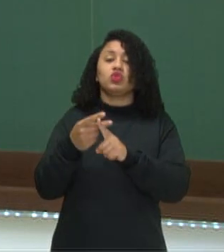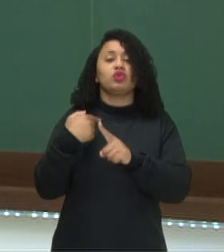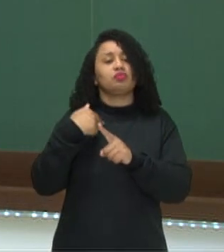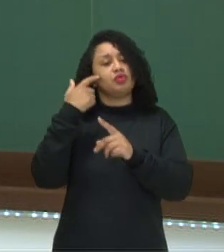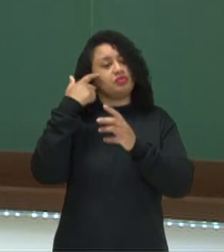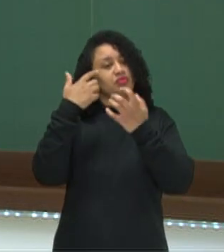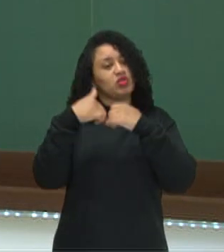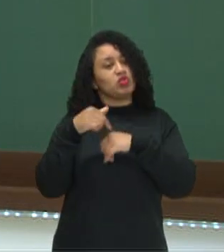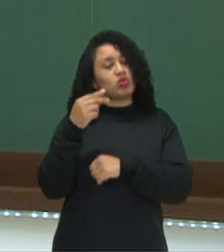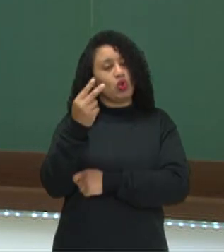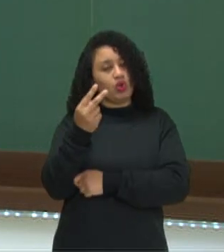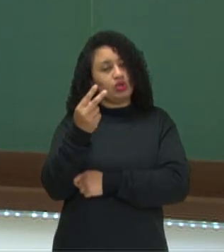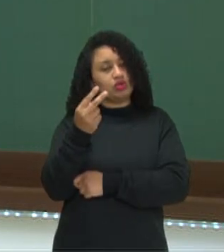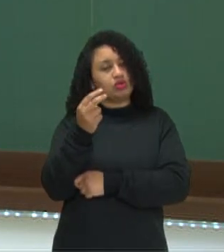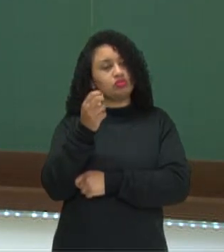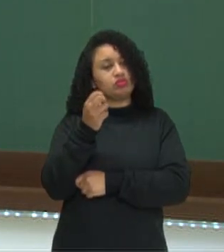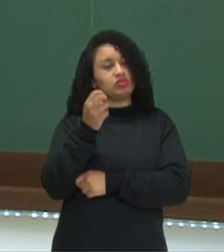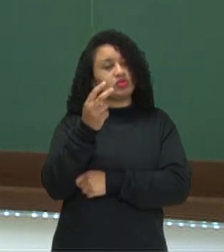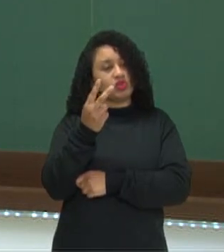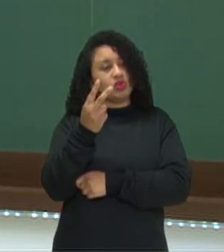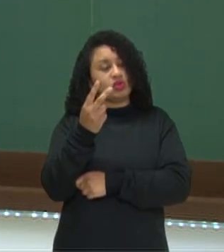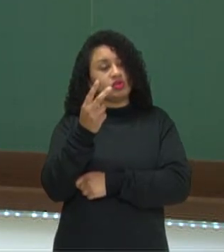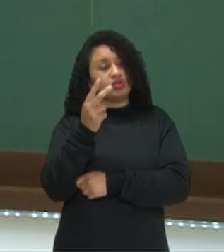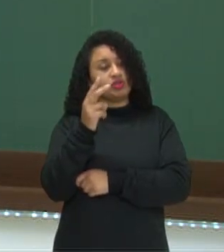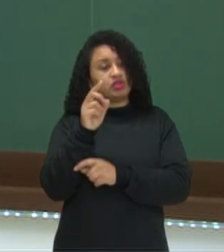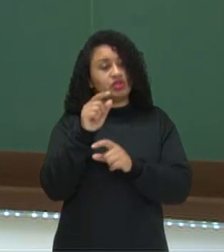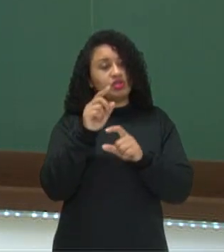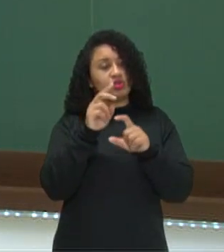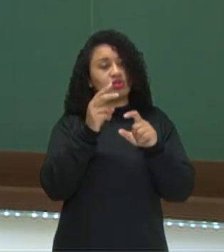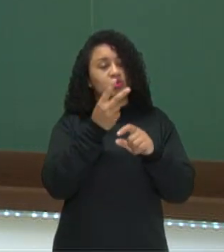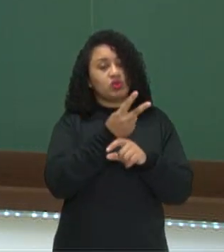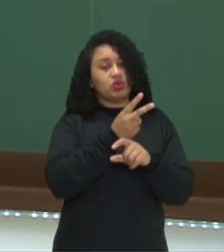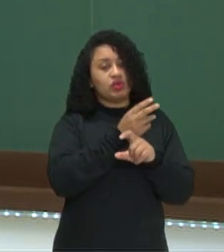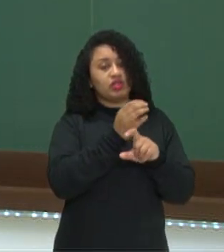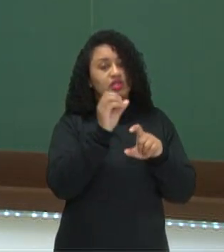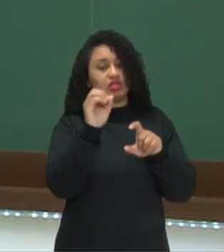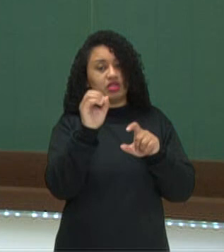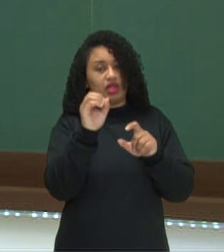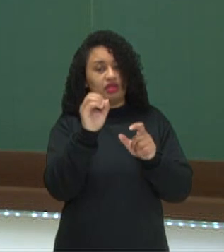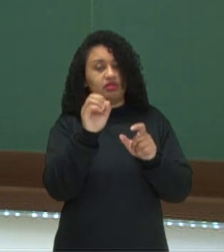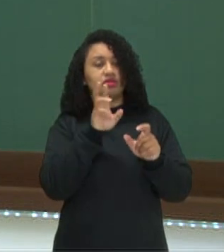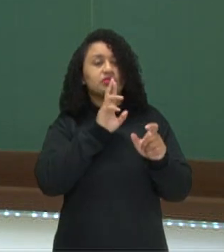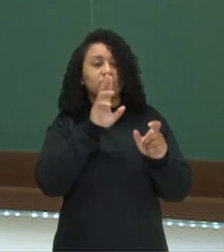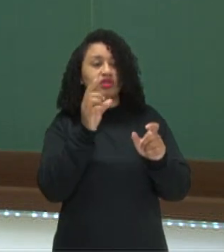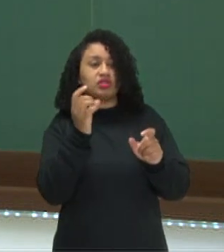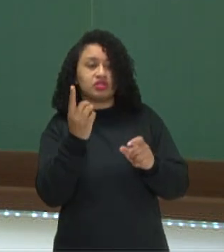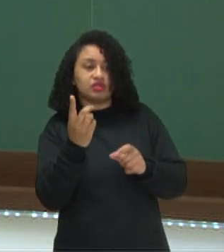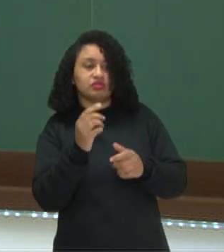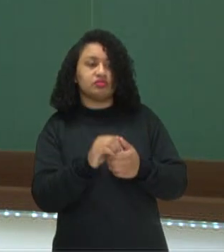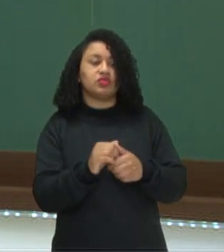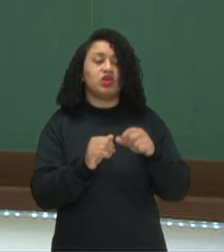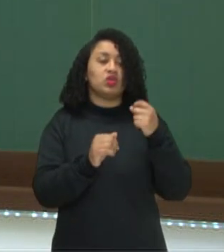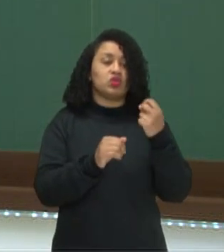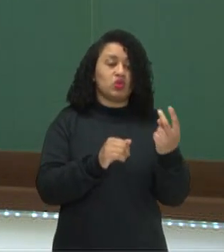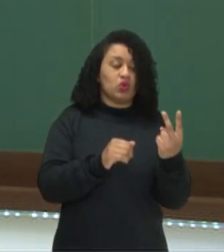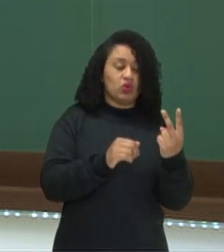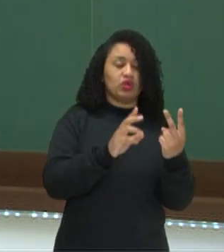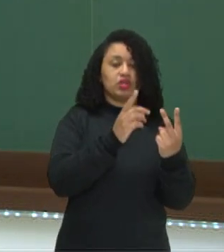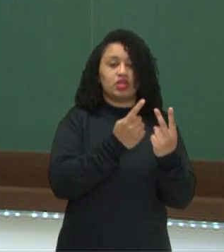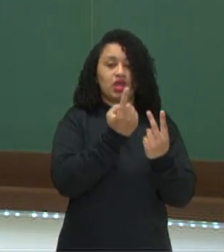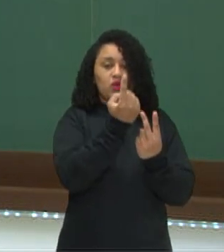no 2. 2 elevado na 0, 1. 2 elevado na